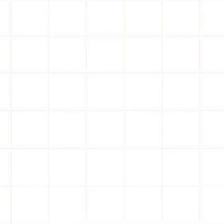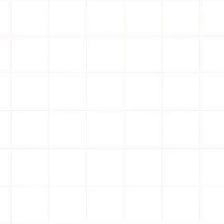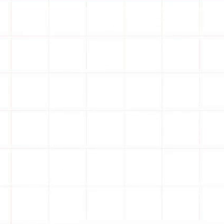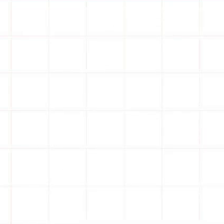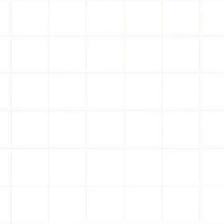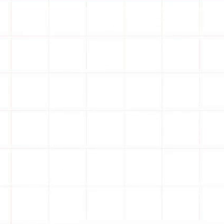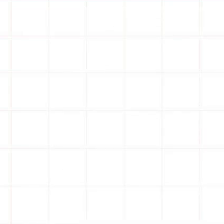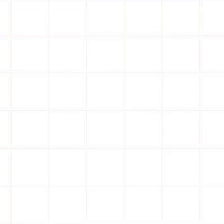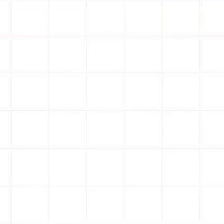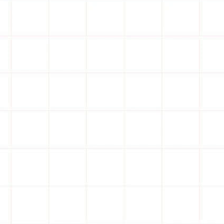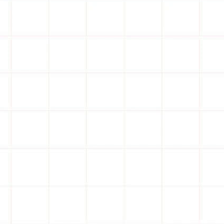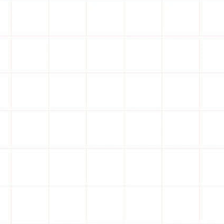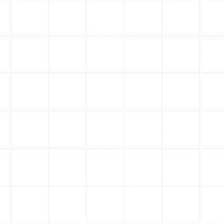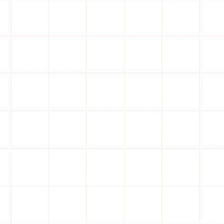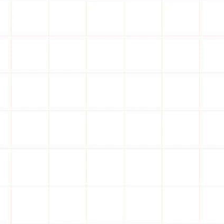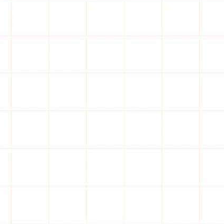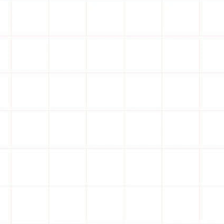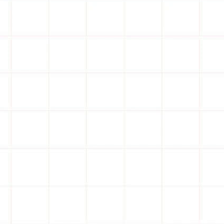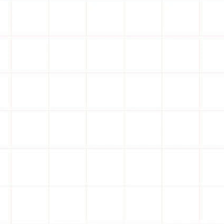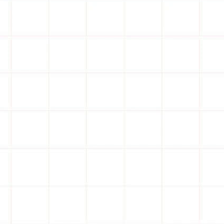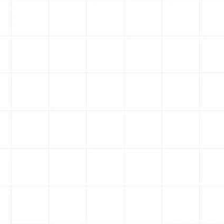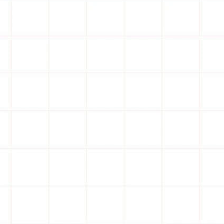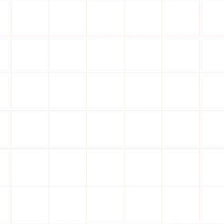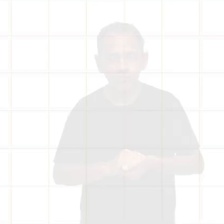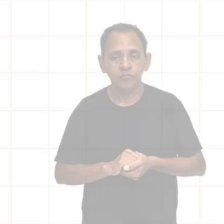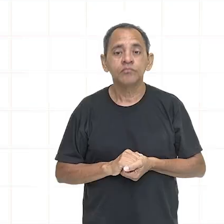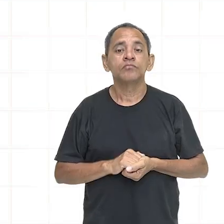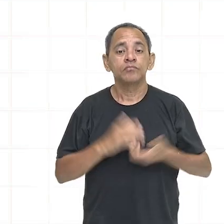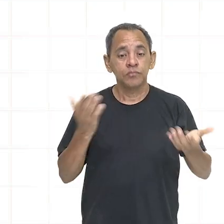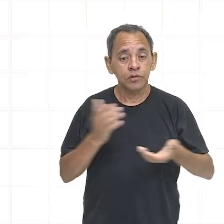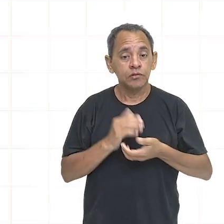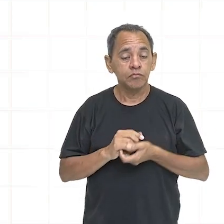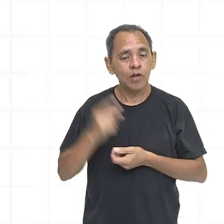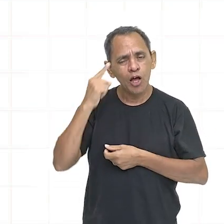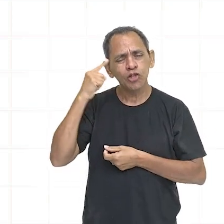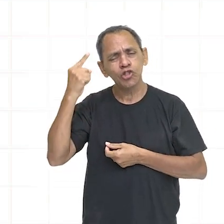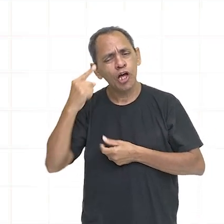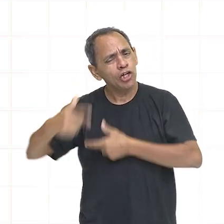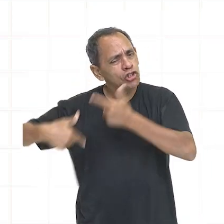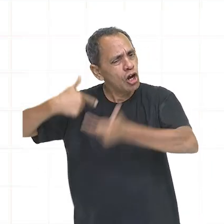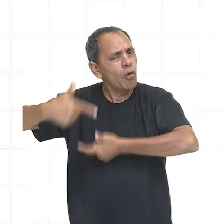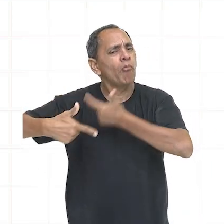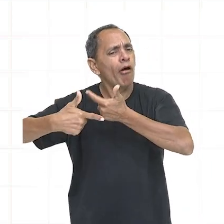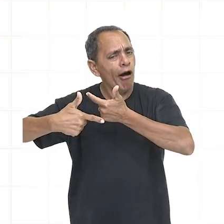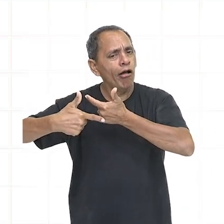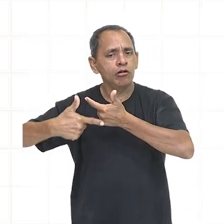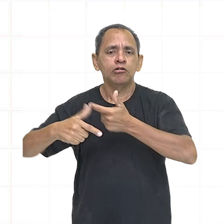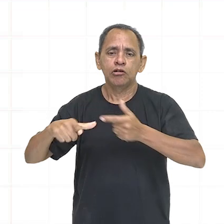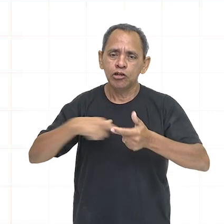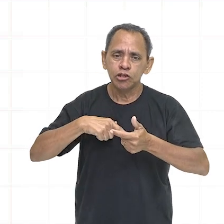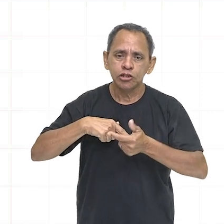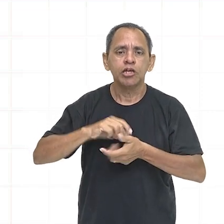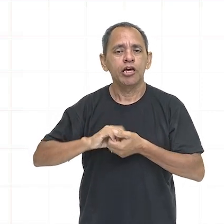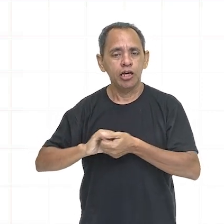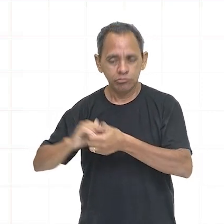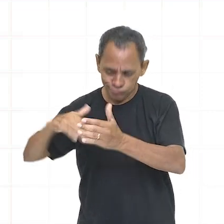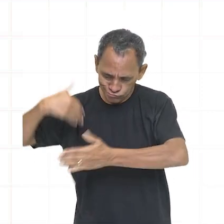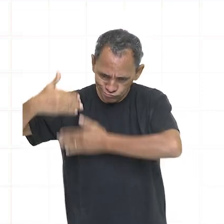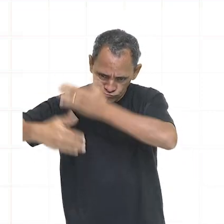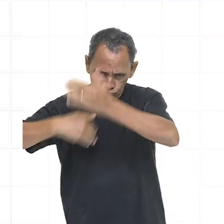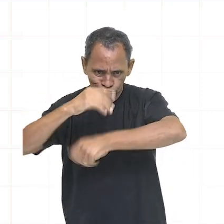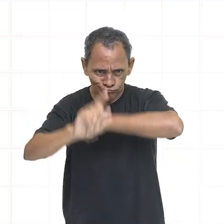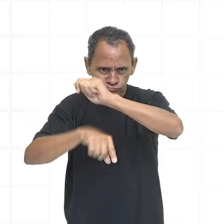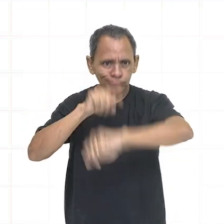de trabalho vai ocorrer o quê? A evolução ao longo da história, né? Vamos ter aí vários